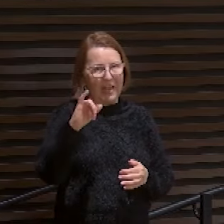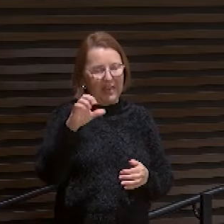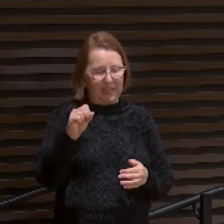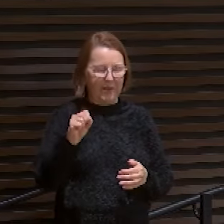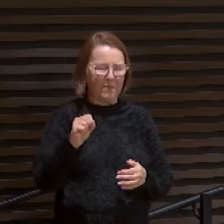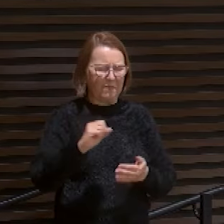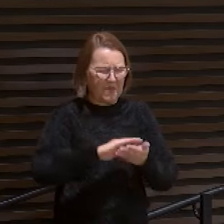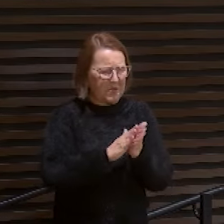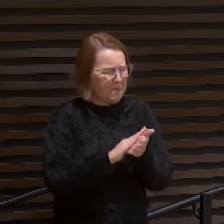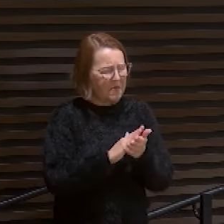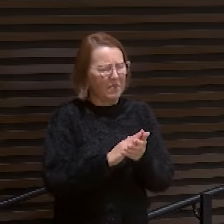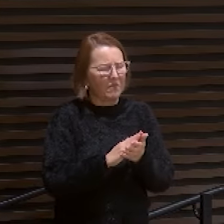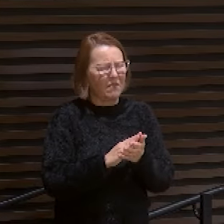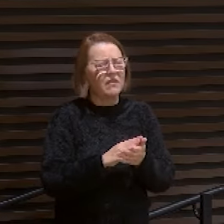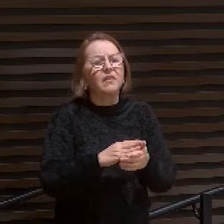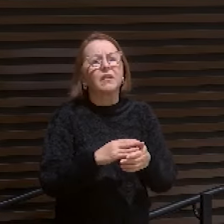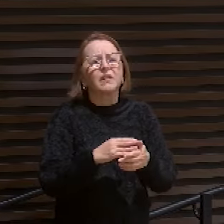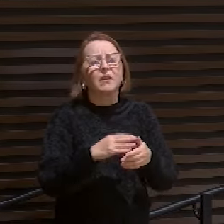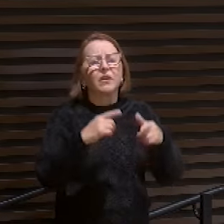estão as tribos?